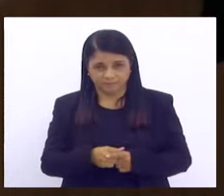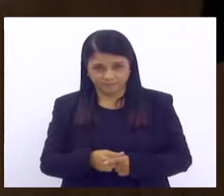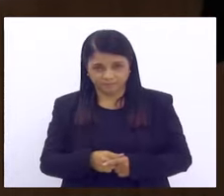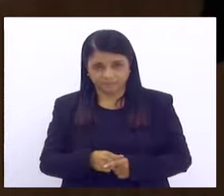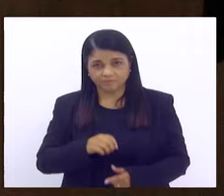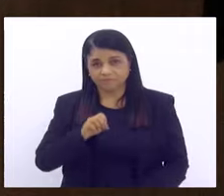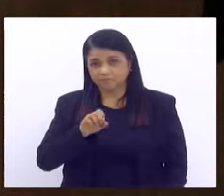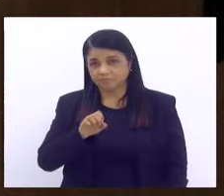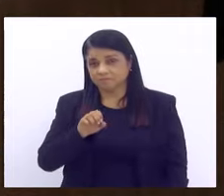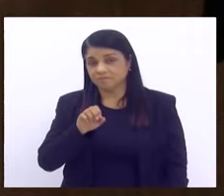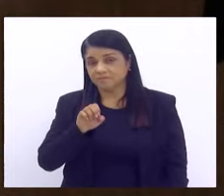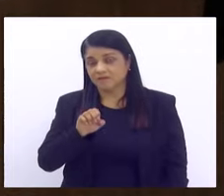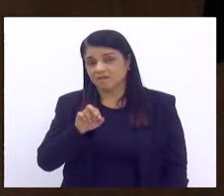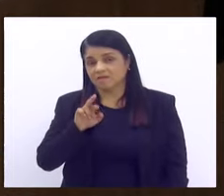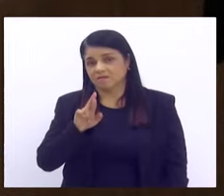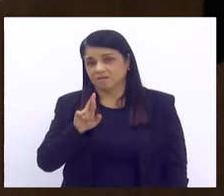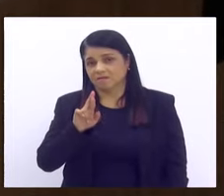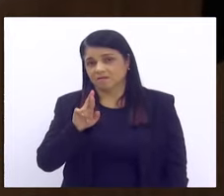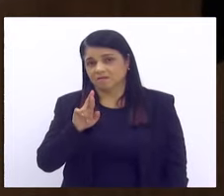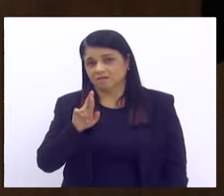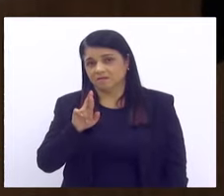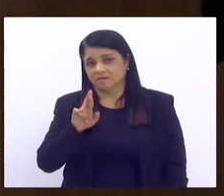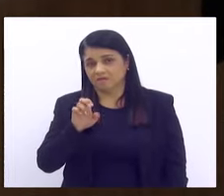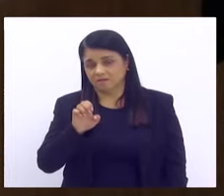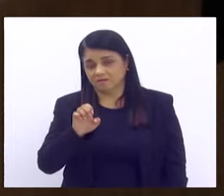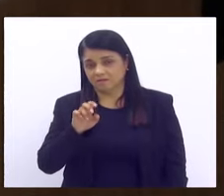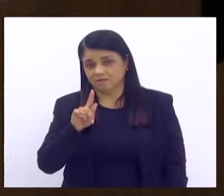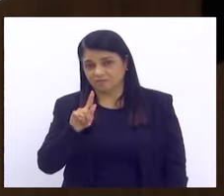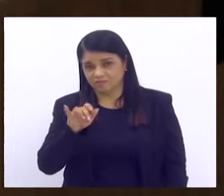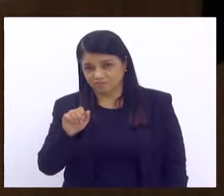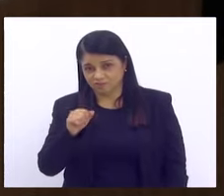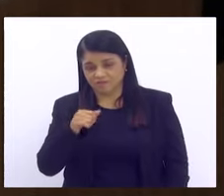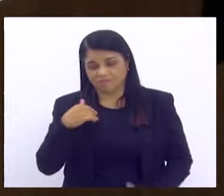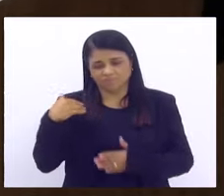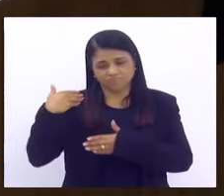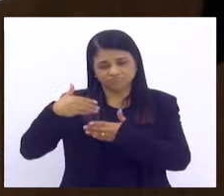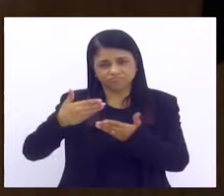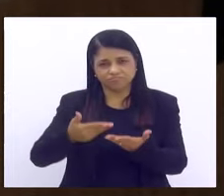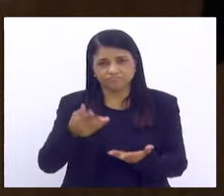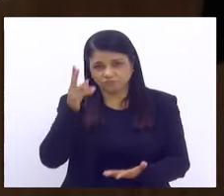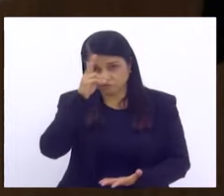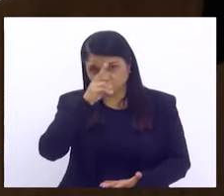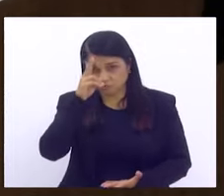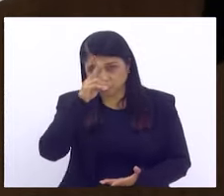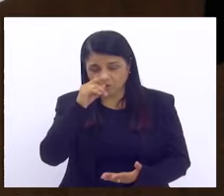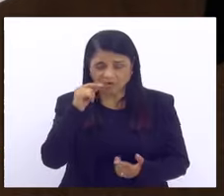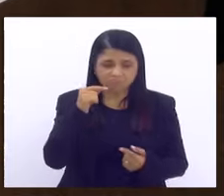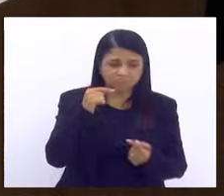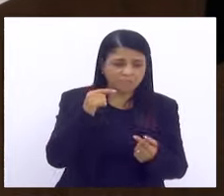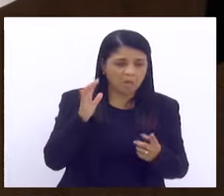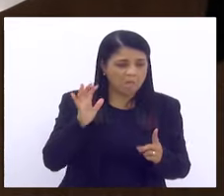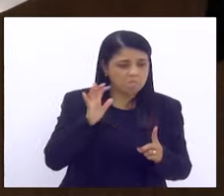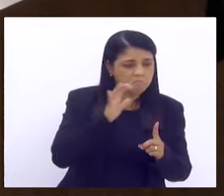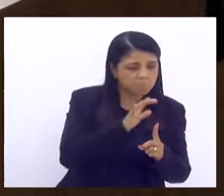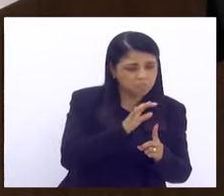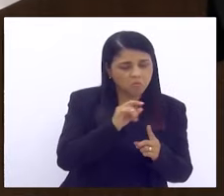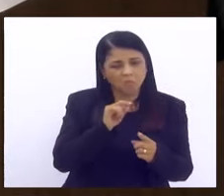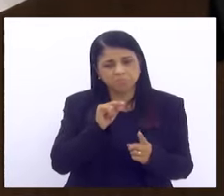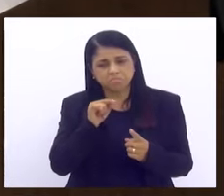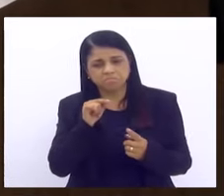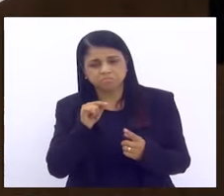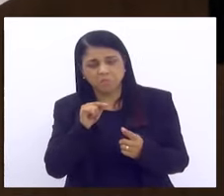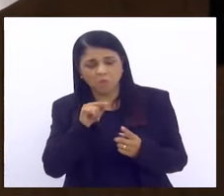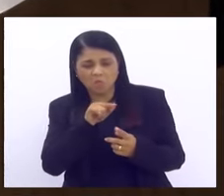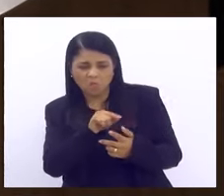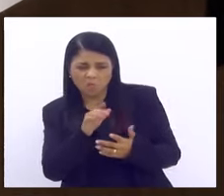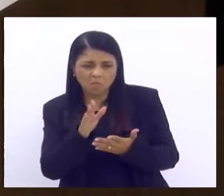que surgiram ao longo da história, elas atacavam um ponto ou outro da doutrina,